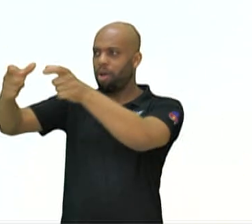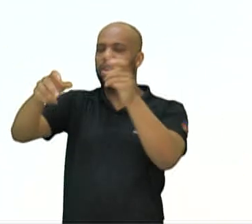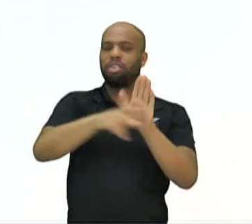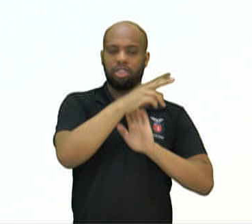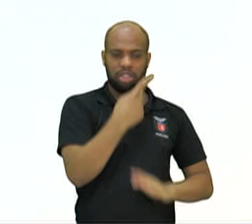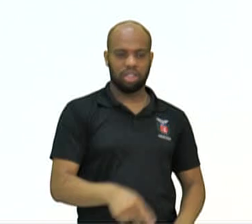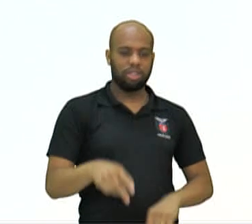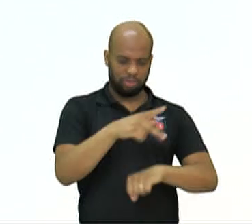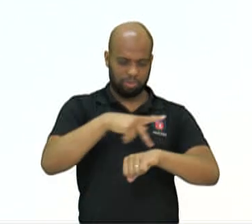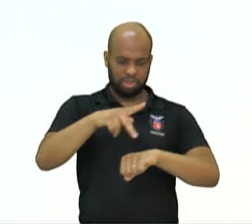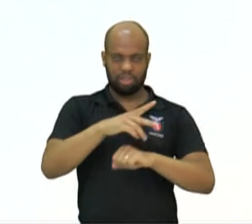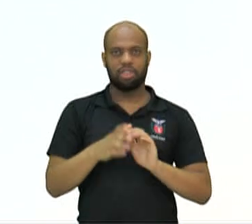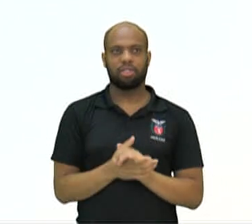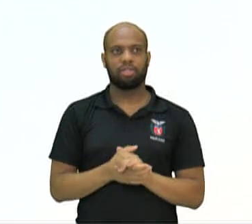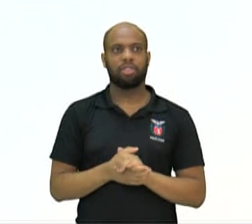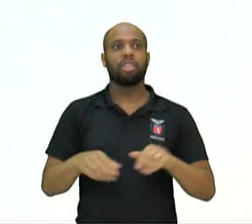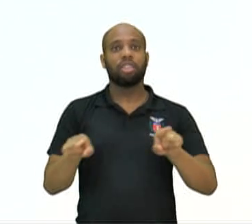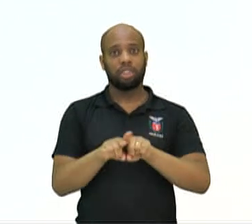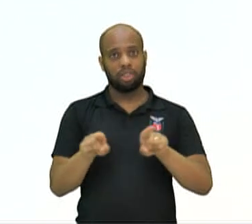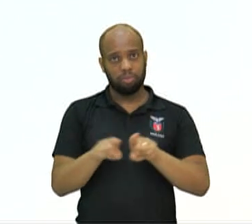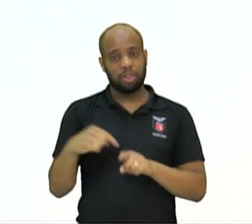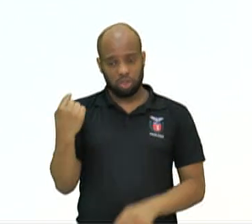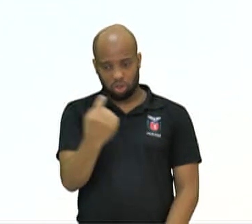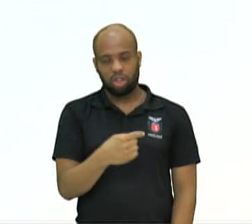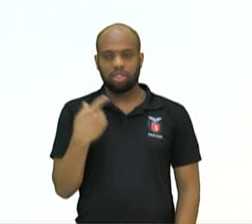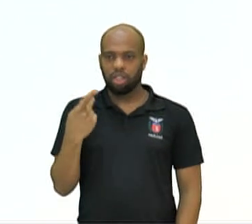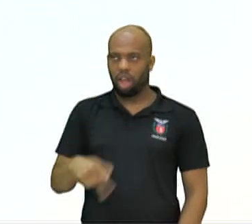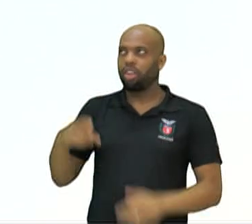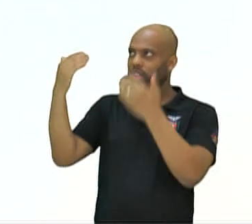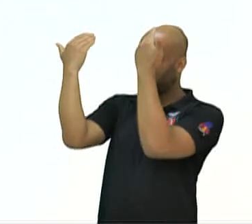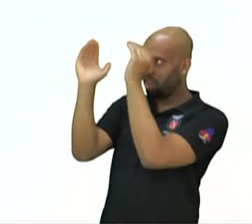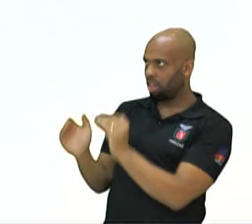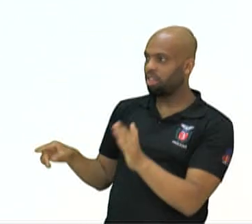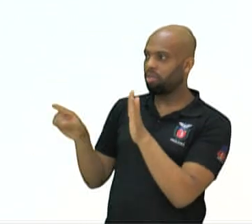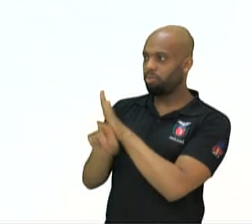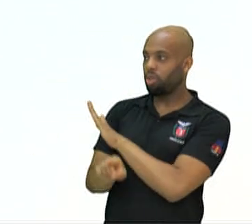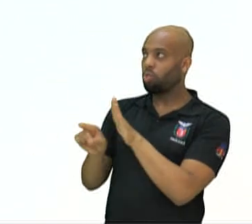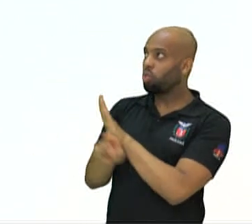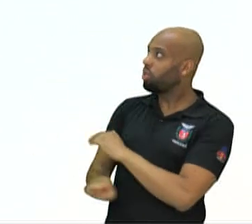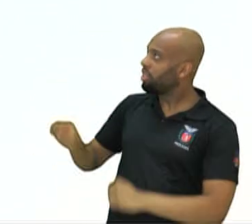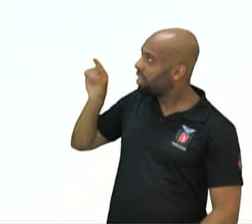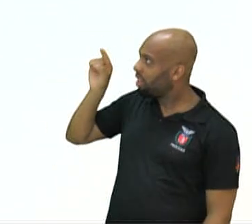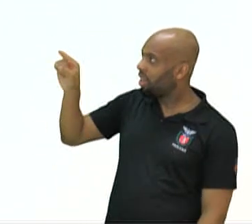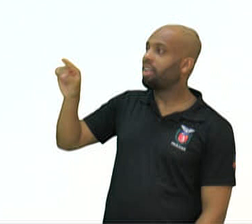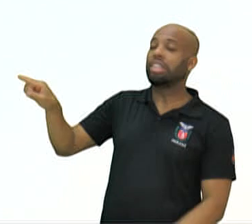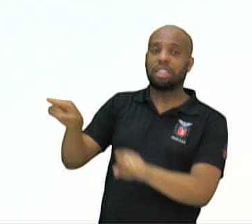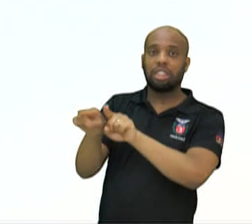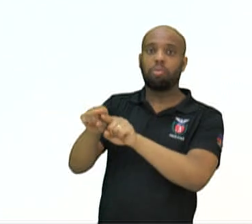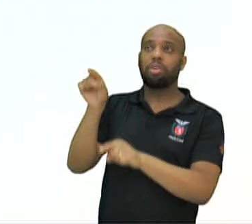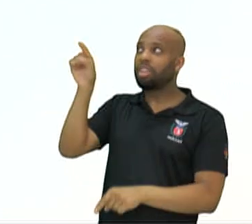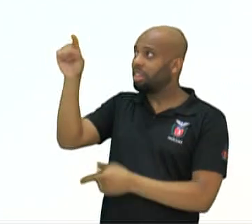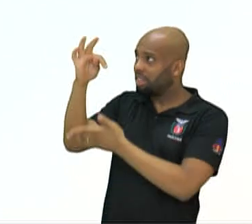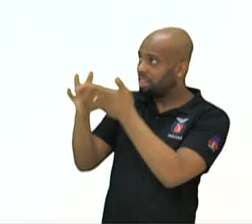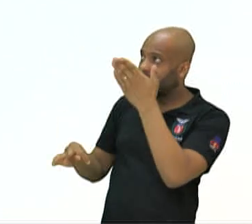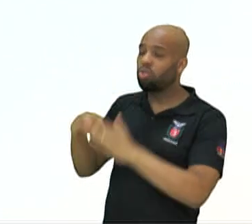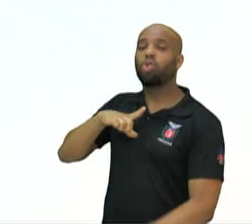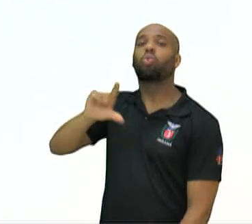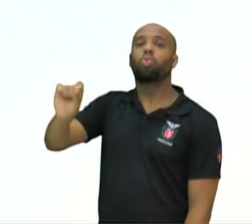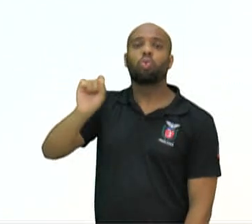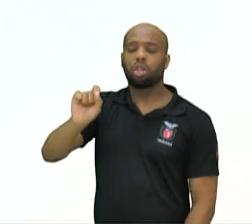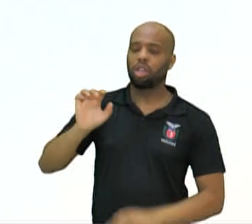país. Além de nós analisarmos essa questão, este texto ele